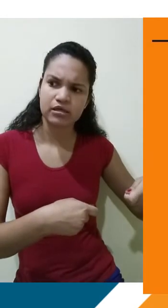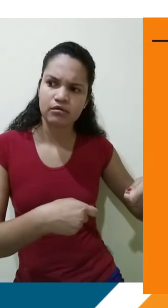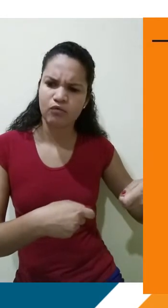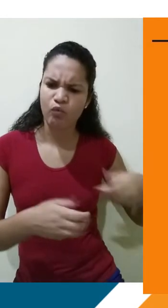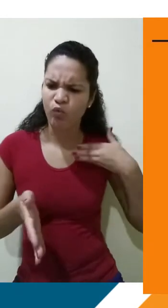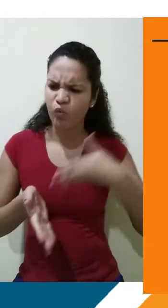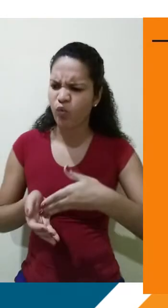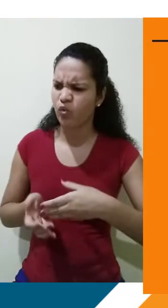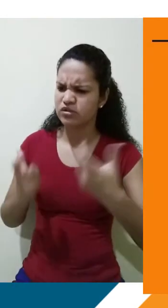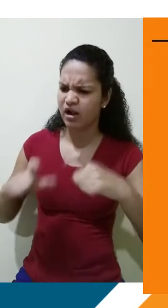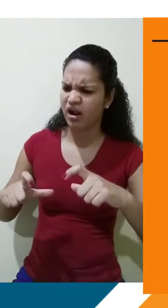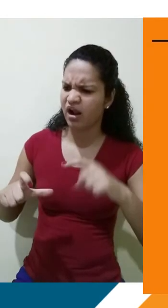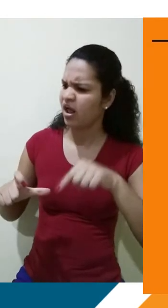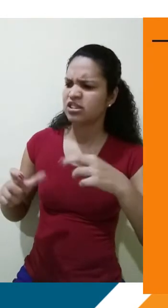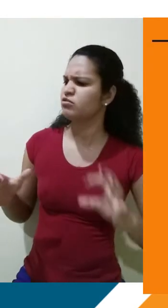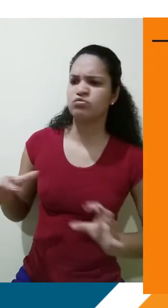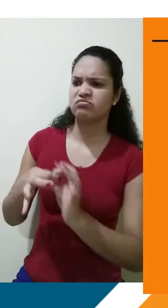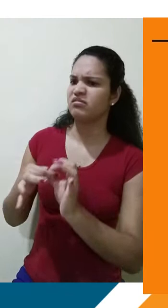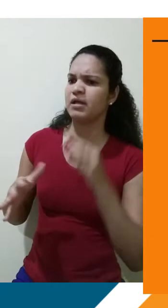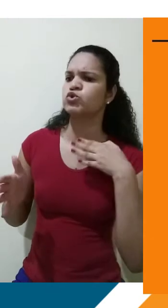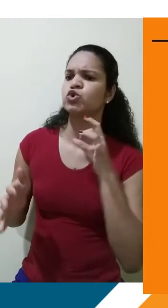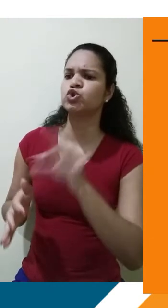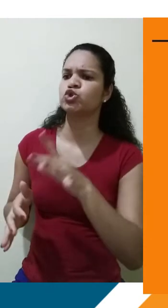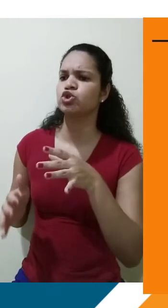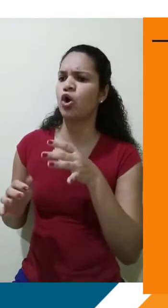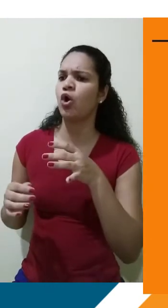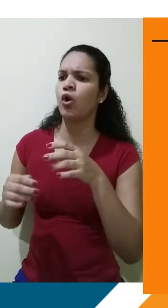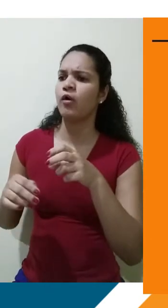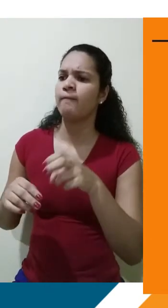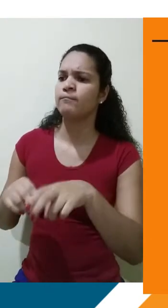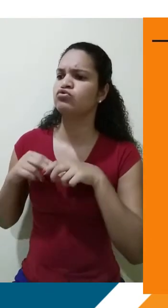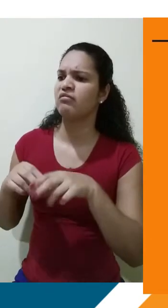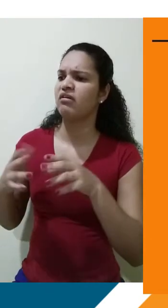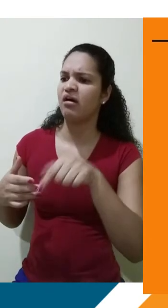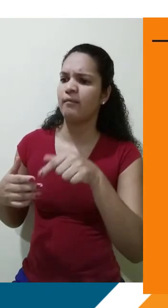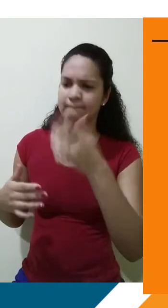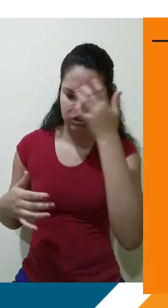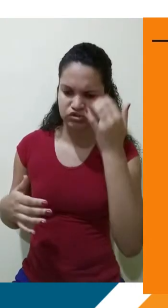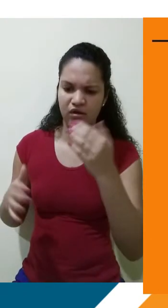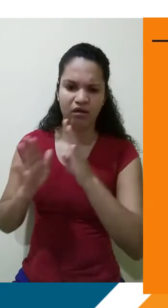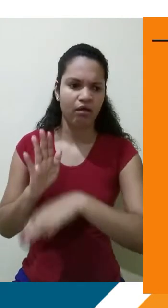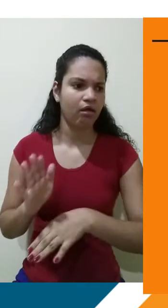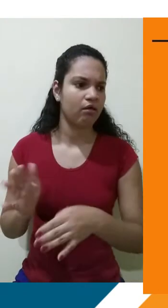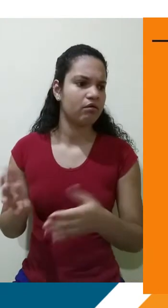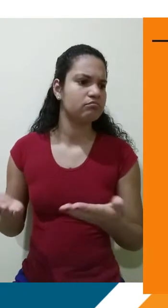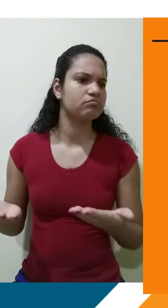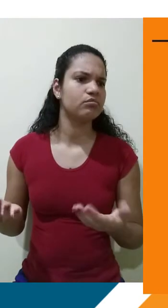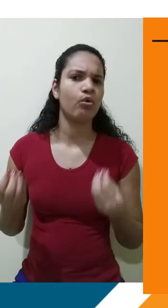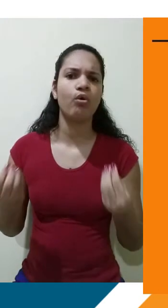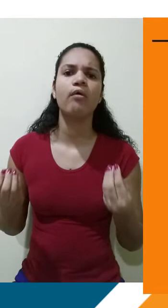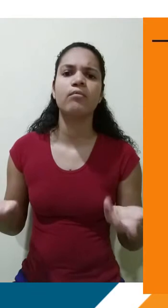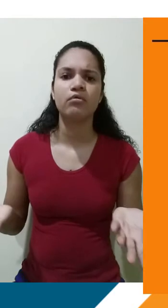a falta de segurança alimentar então não está limitada apenas à situação degradante a que são submetidas as pessoas? Como ele conclui isso? Como ele chega a